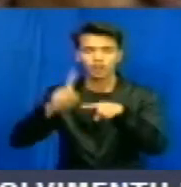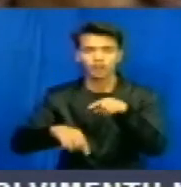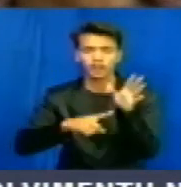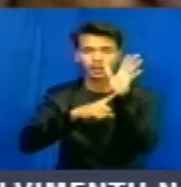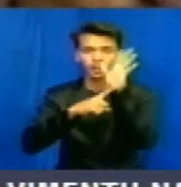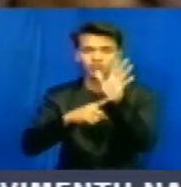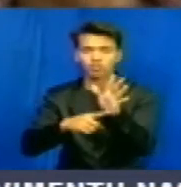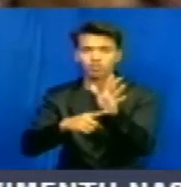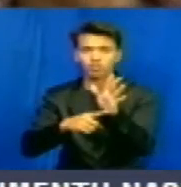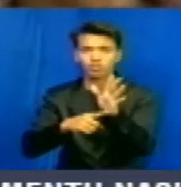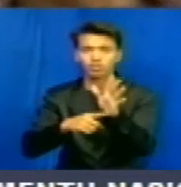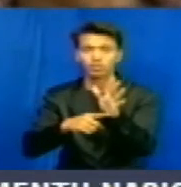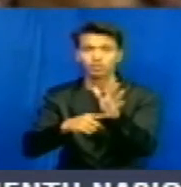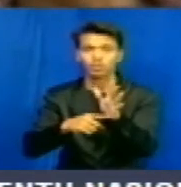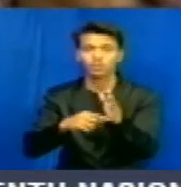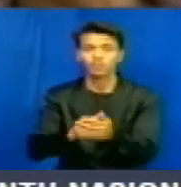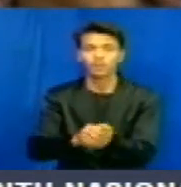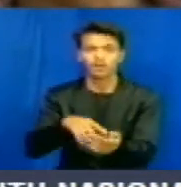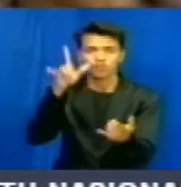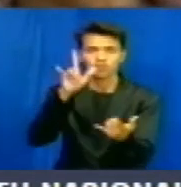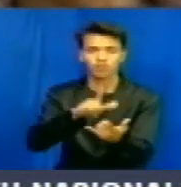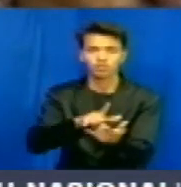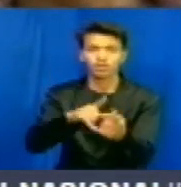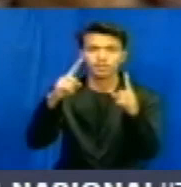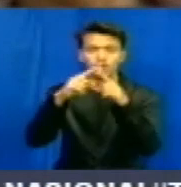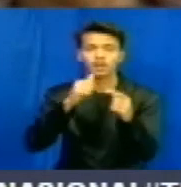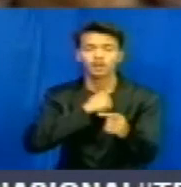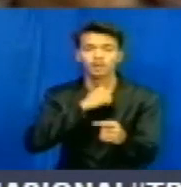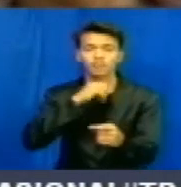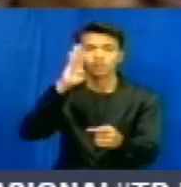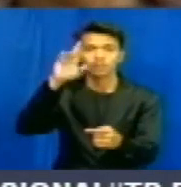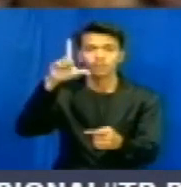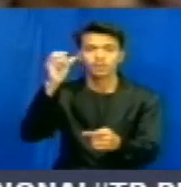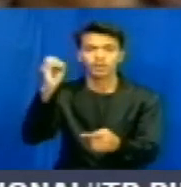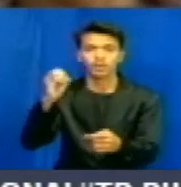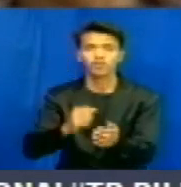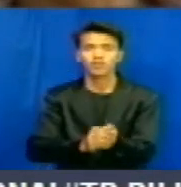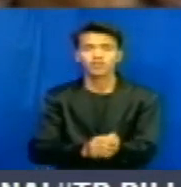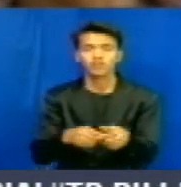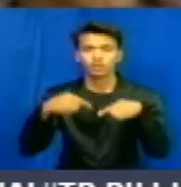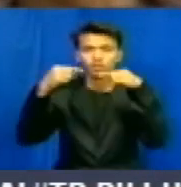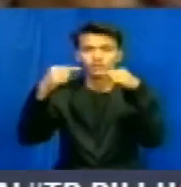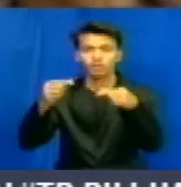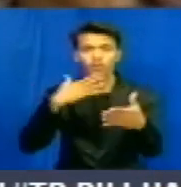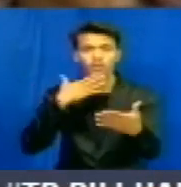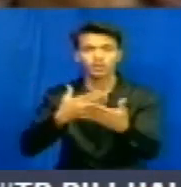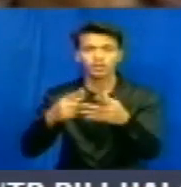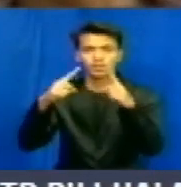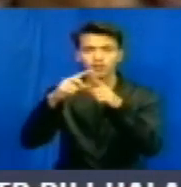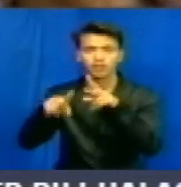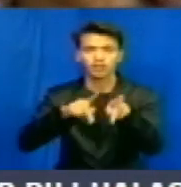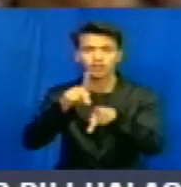publica Tutan, acusação de abuso sexual para Mubelo, lebe que se for date benefício para Emma